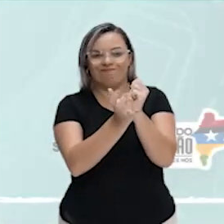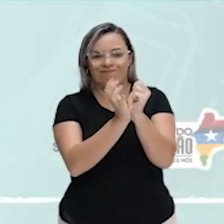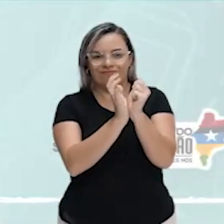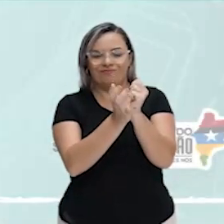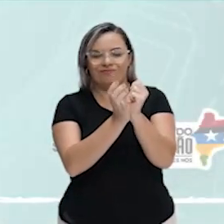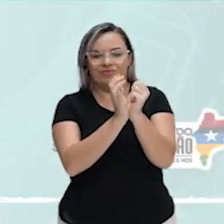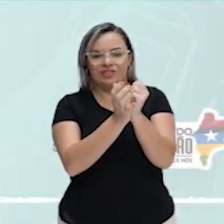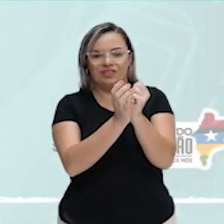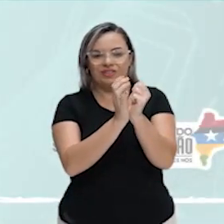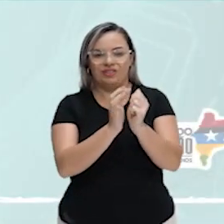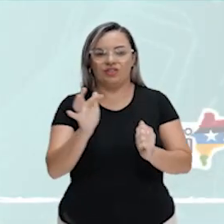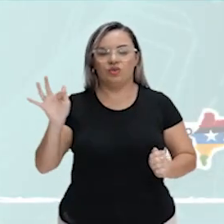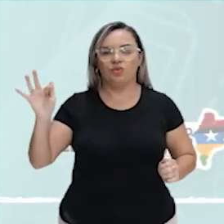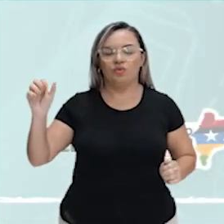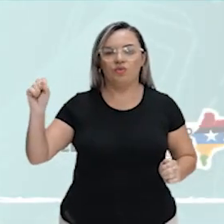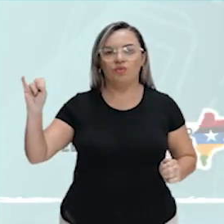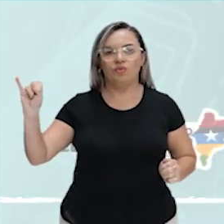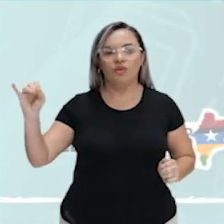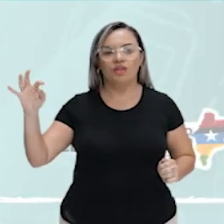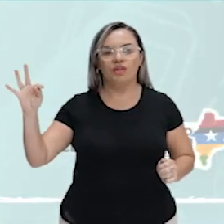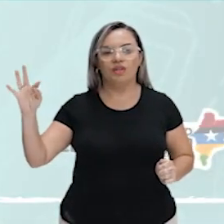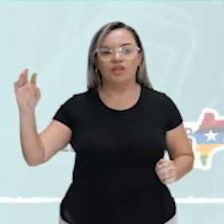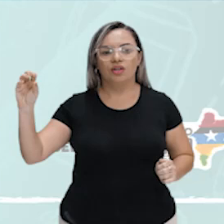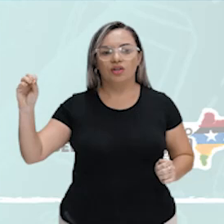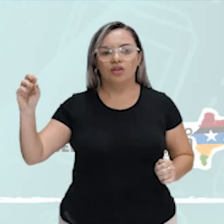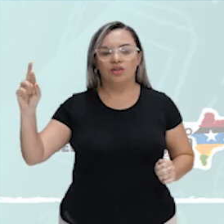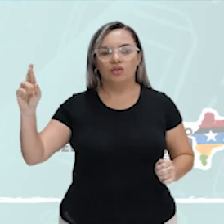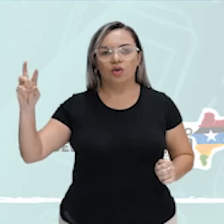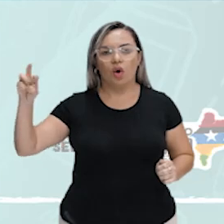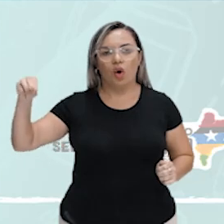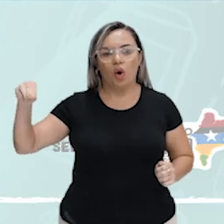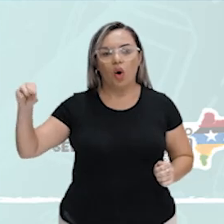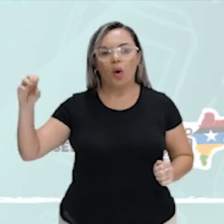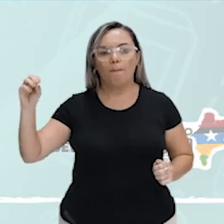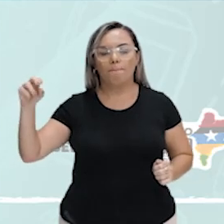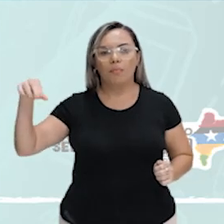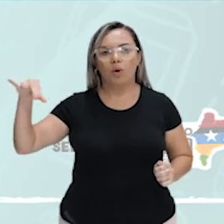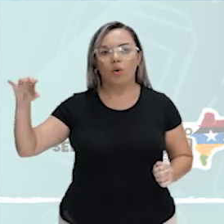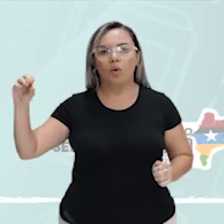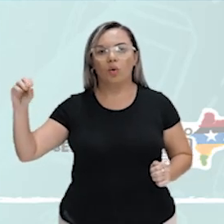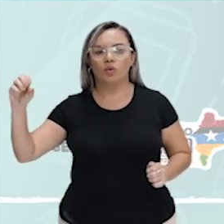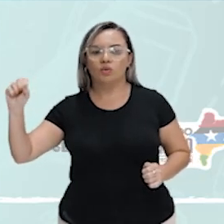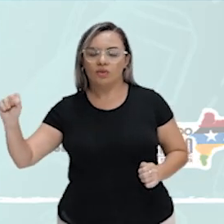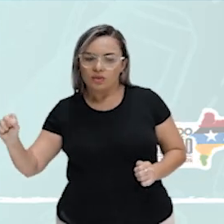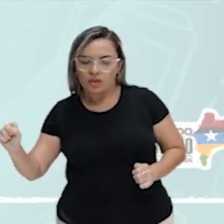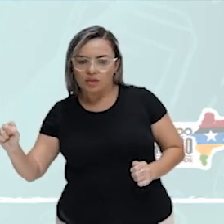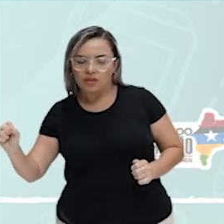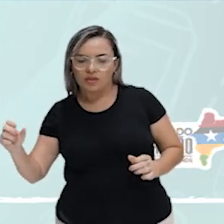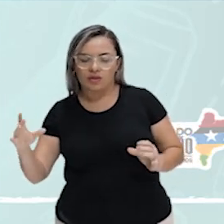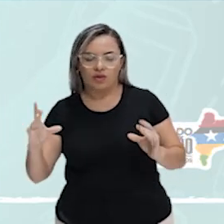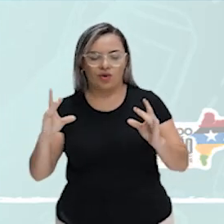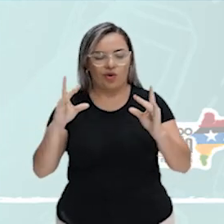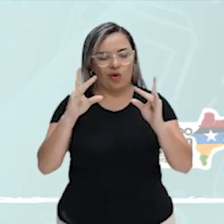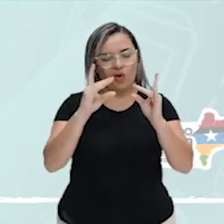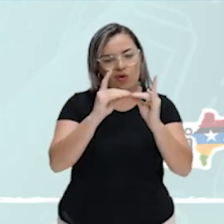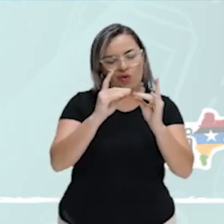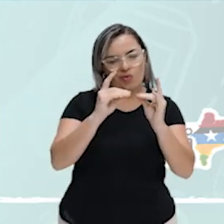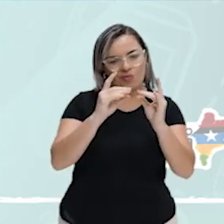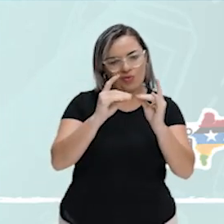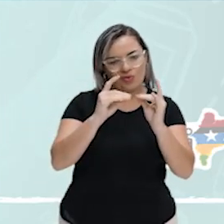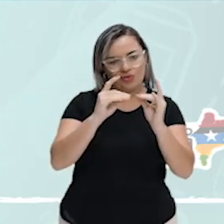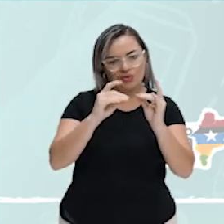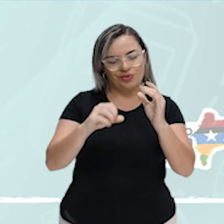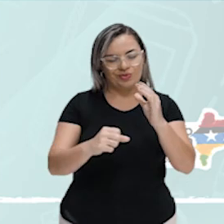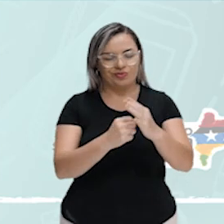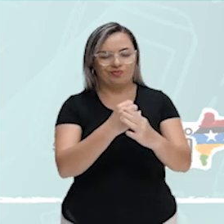E eu vou falar para vocês hoje sobre os fitormônios. Hormônios vegetais, né pessoal? Fitormônio é a